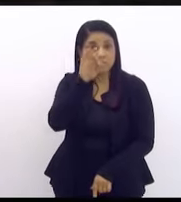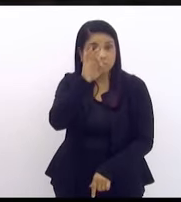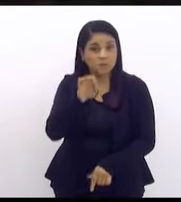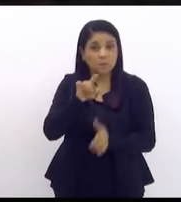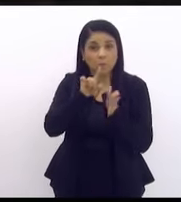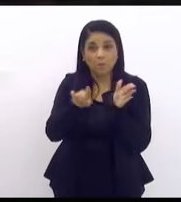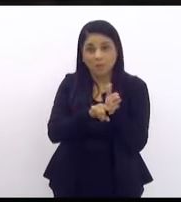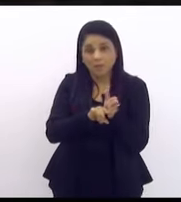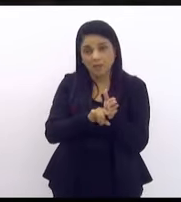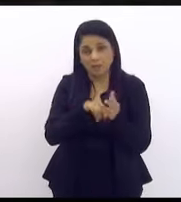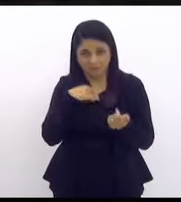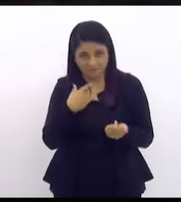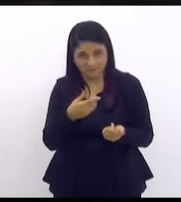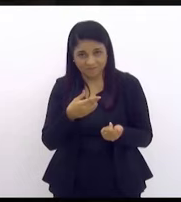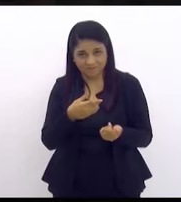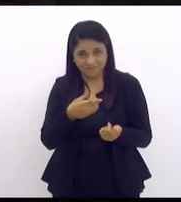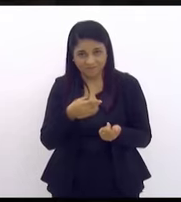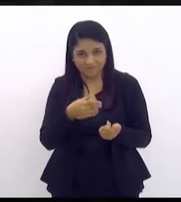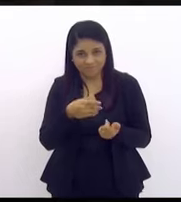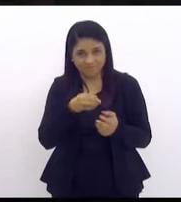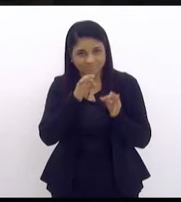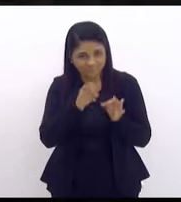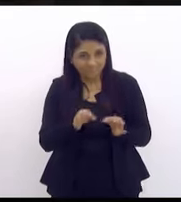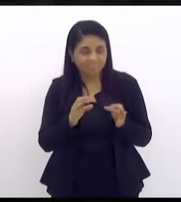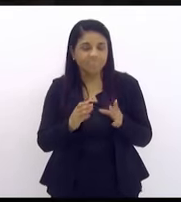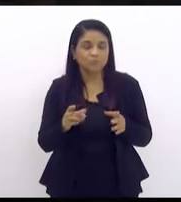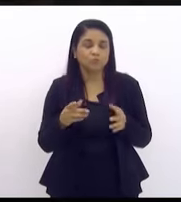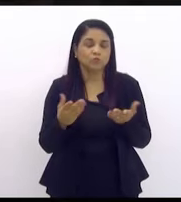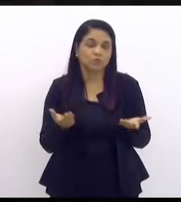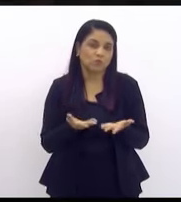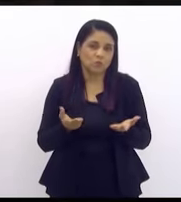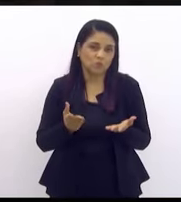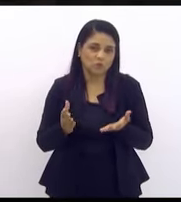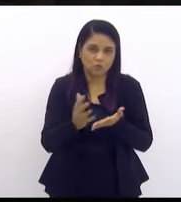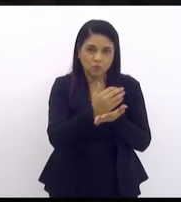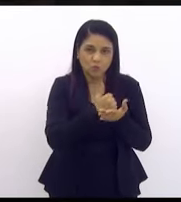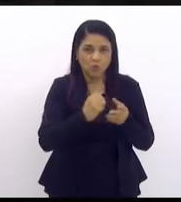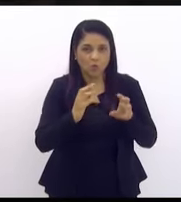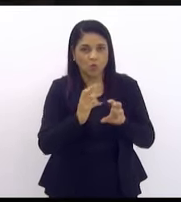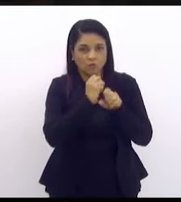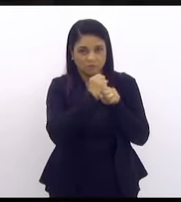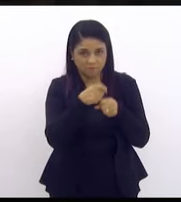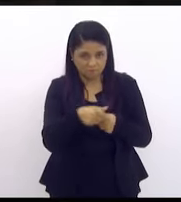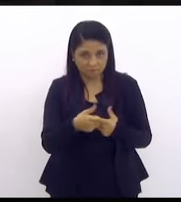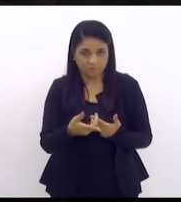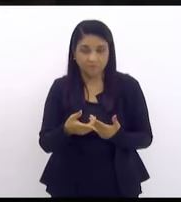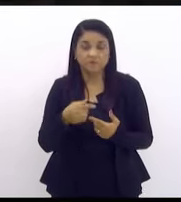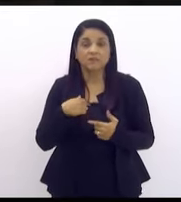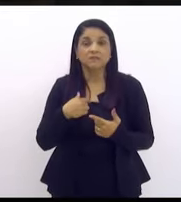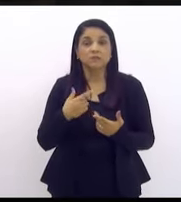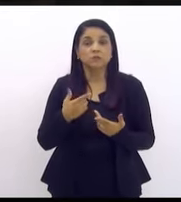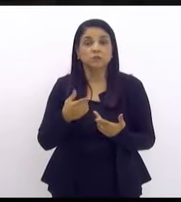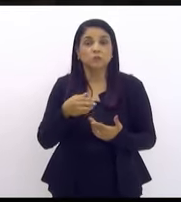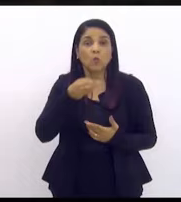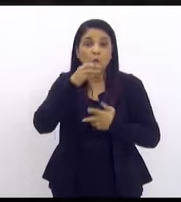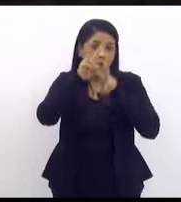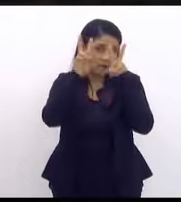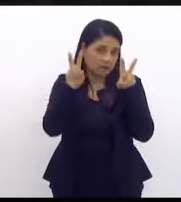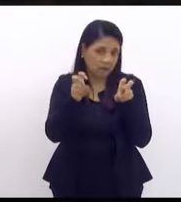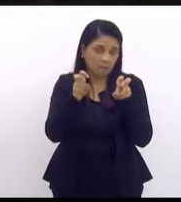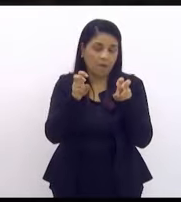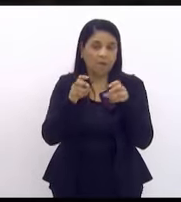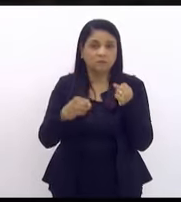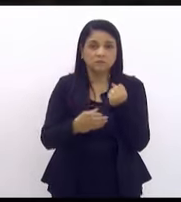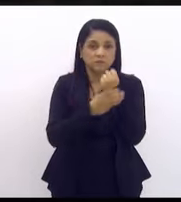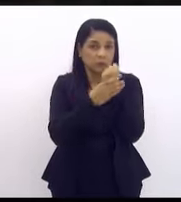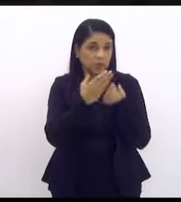estava previsto no atual orçamento. Então, se para muitos aqui o assunto da segurança pública se revela